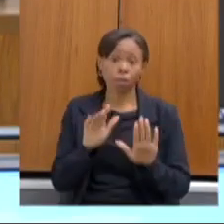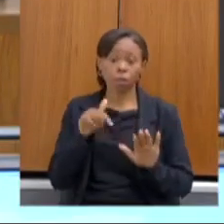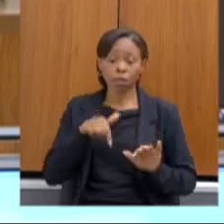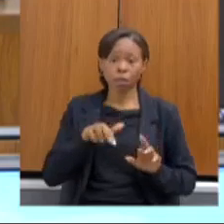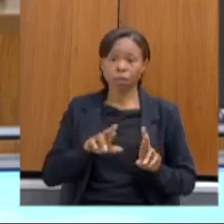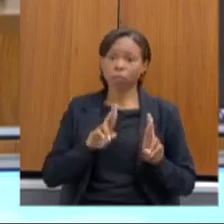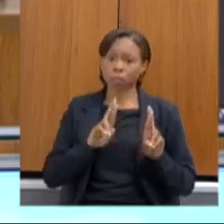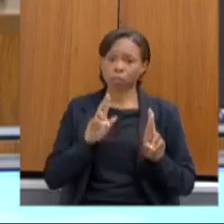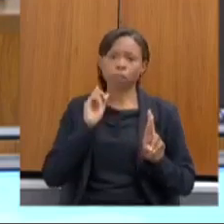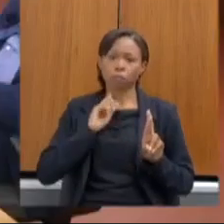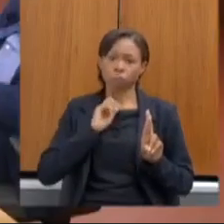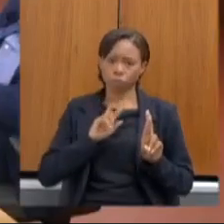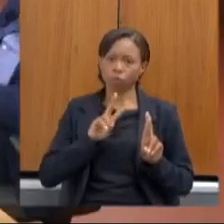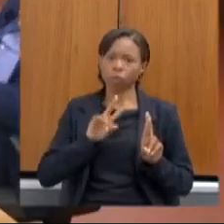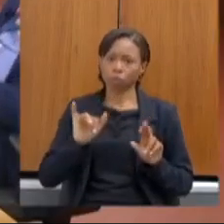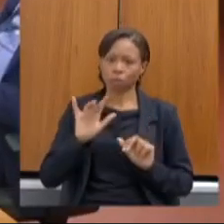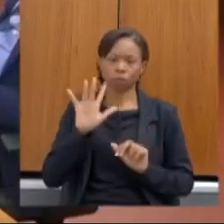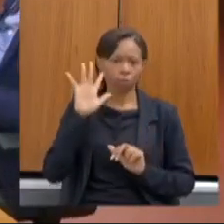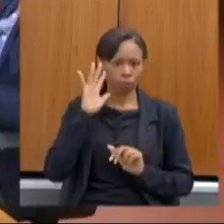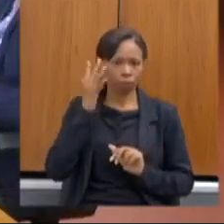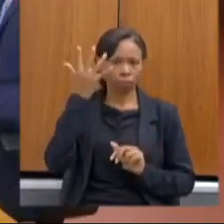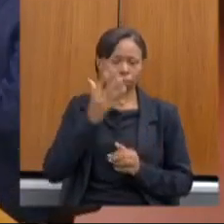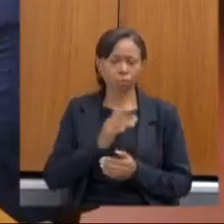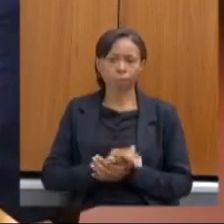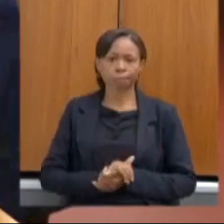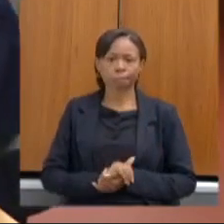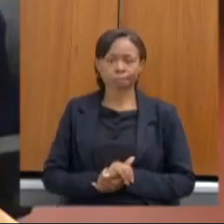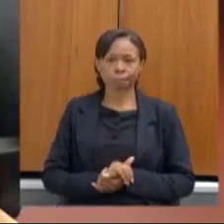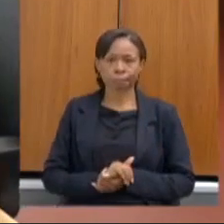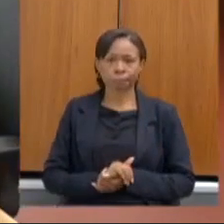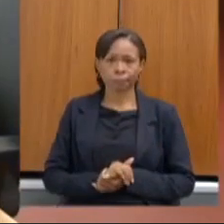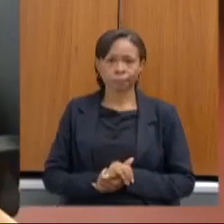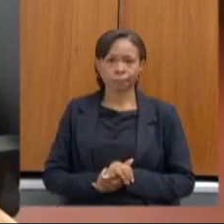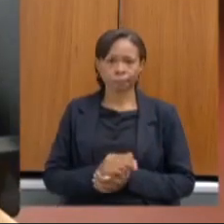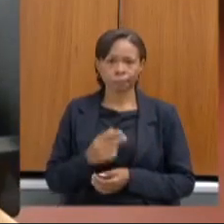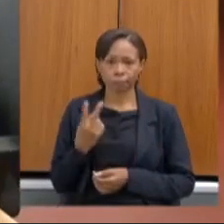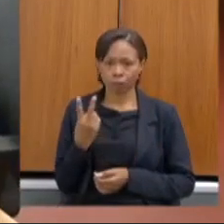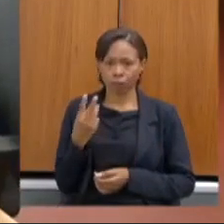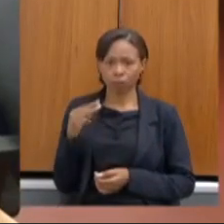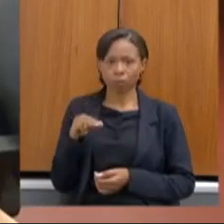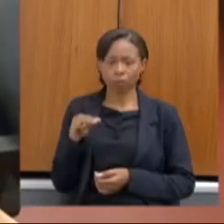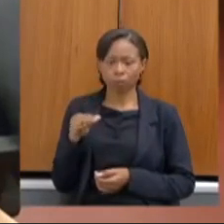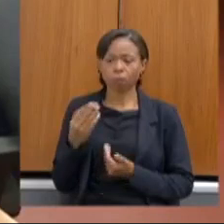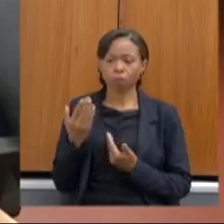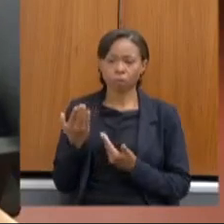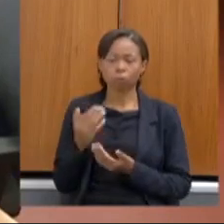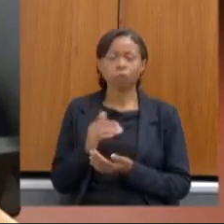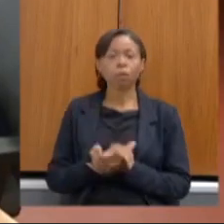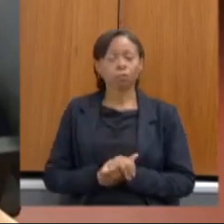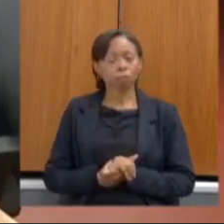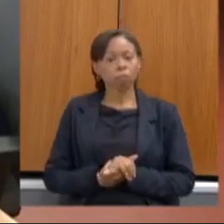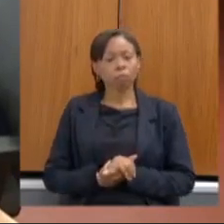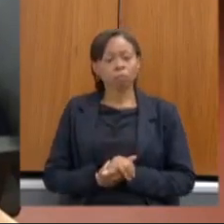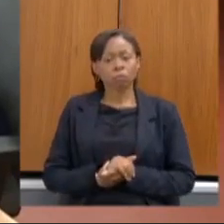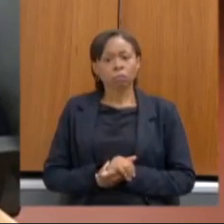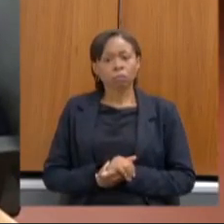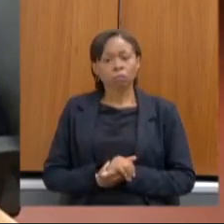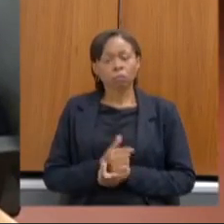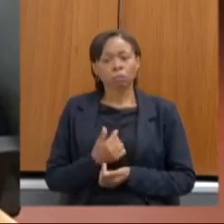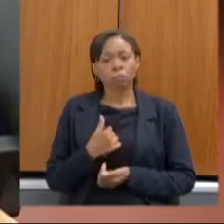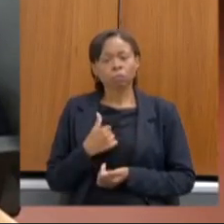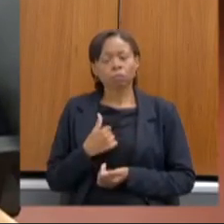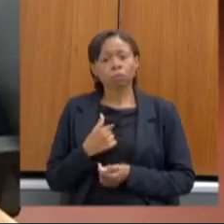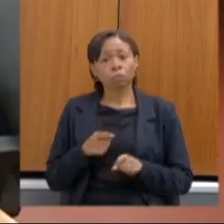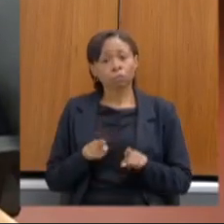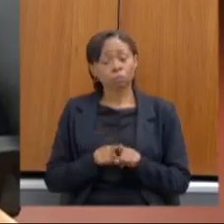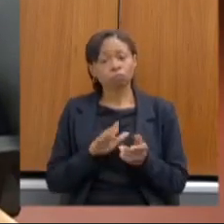tomar as providências Obrigado dois minutos a época do nosso muito obrigado eu queria